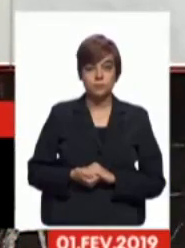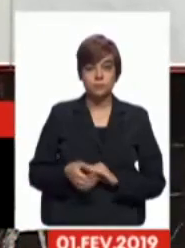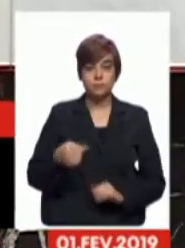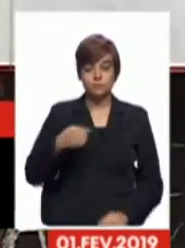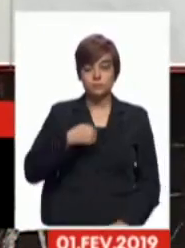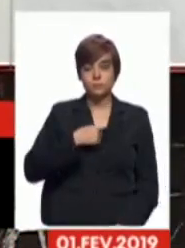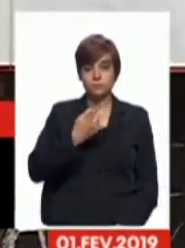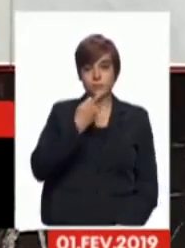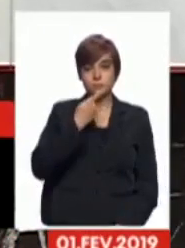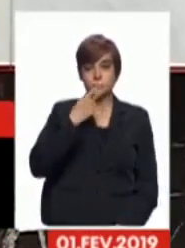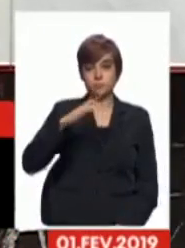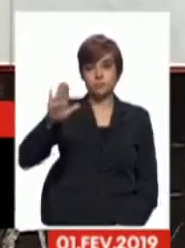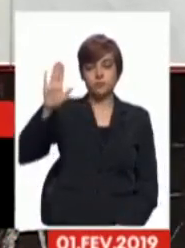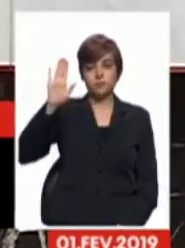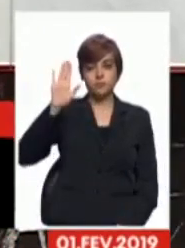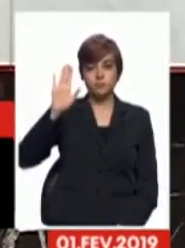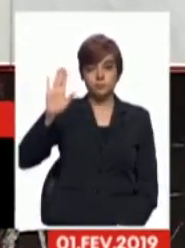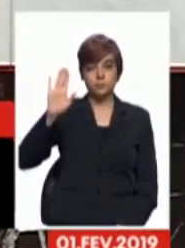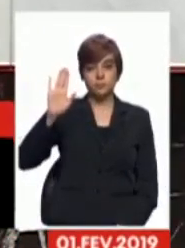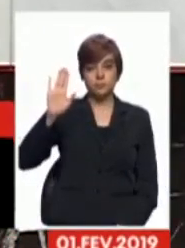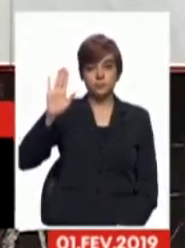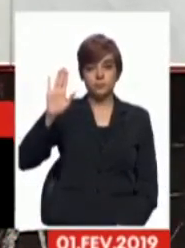Assim o prometo.